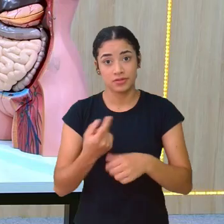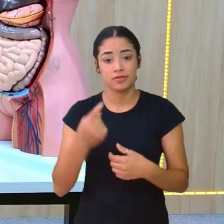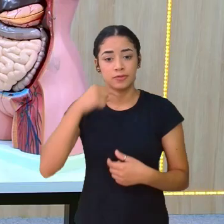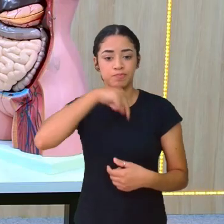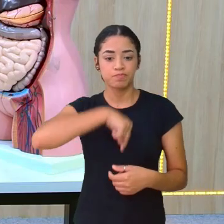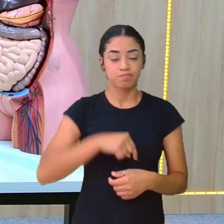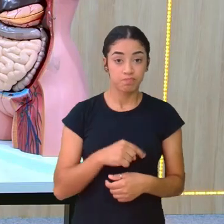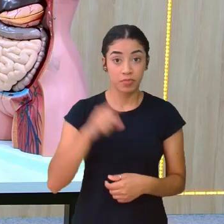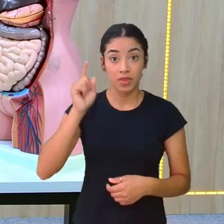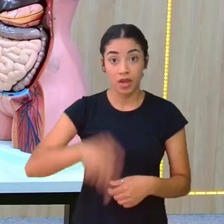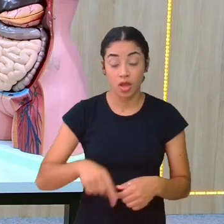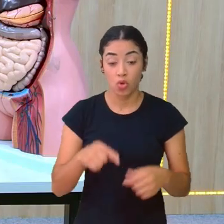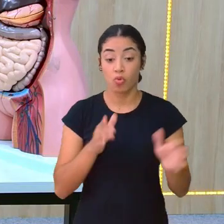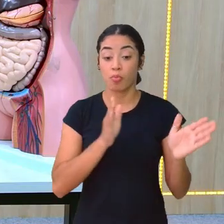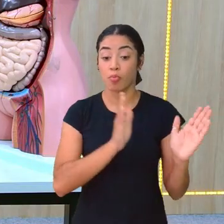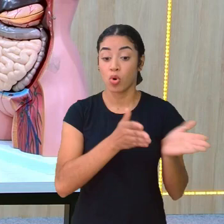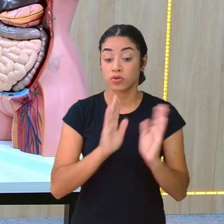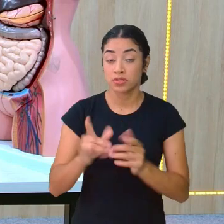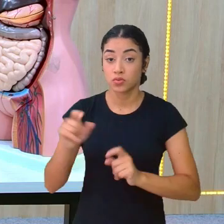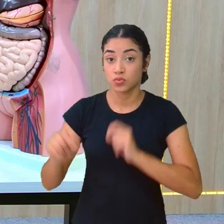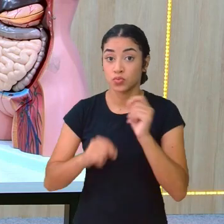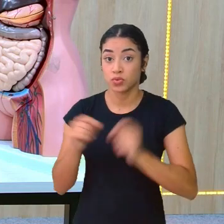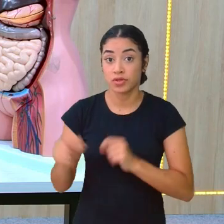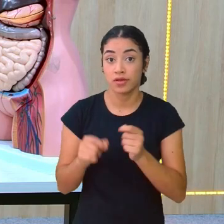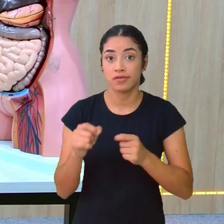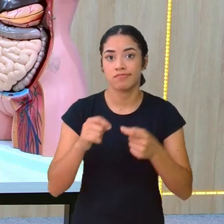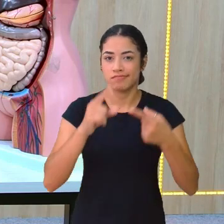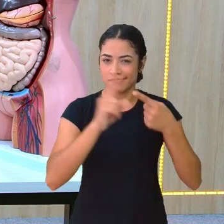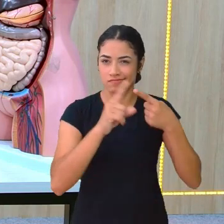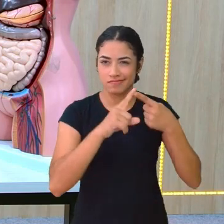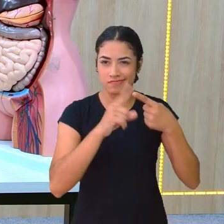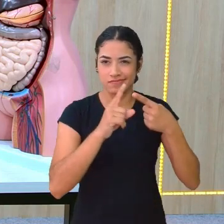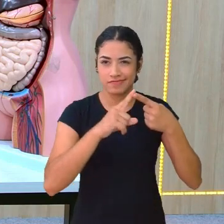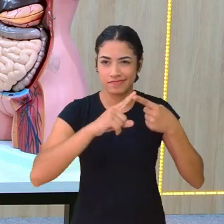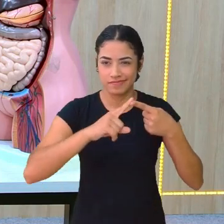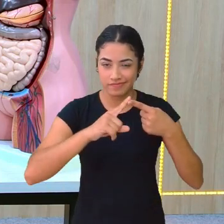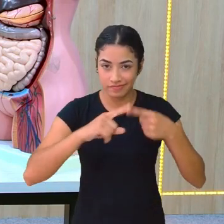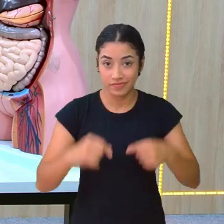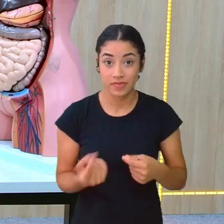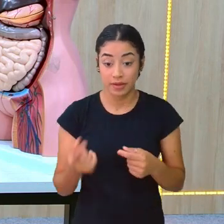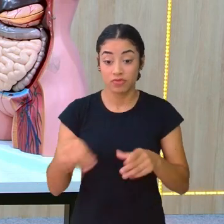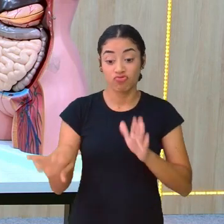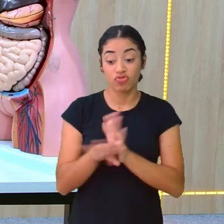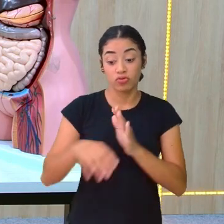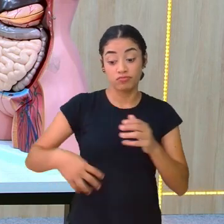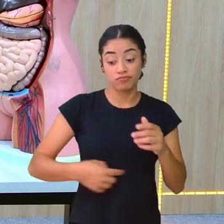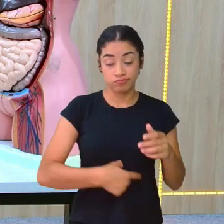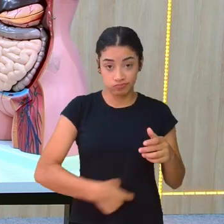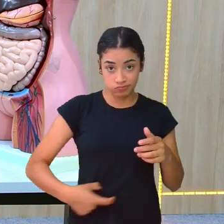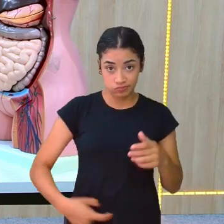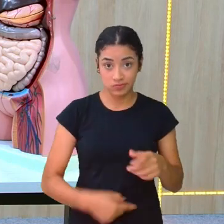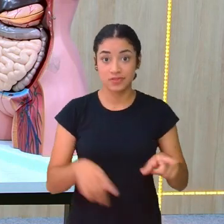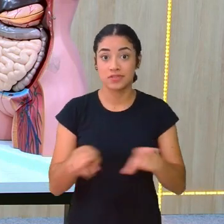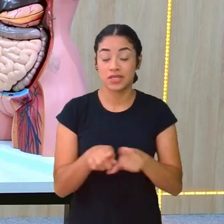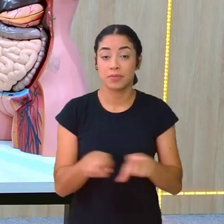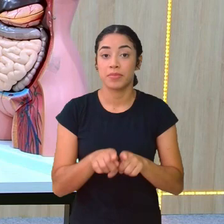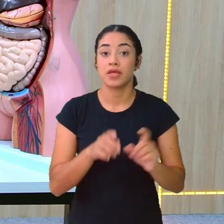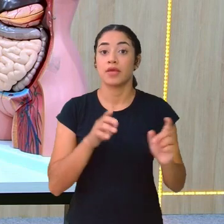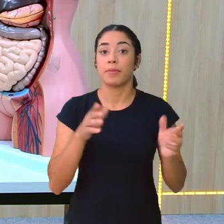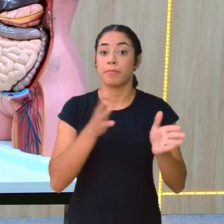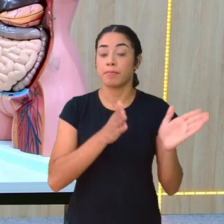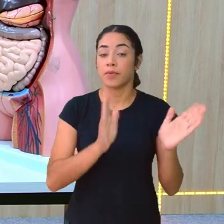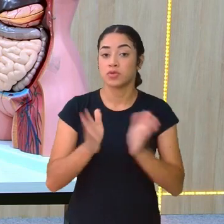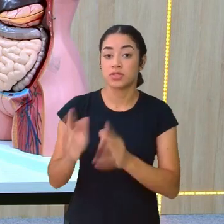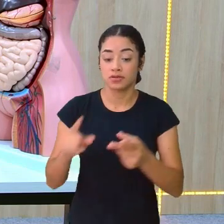processo mecânico, porque só fez entrar no nosso estômago. Chegou no estômago, processo também mecânico